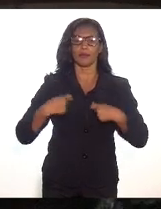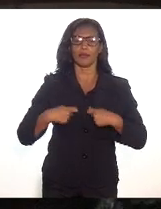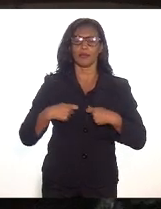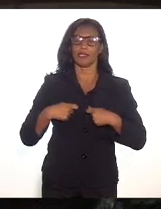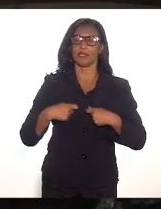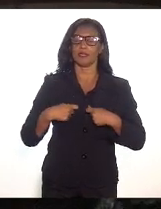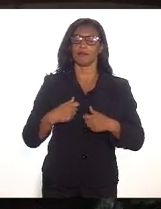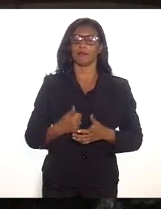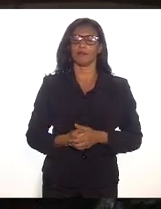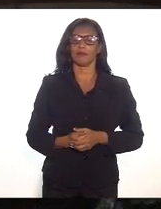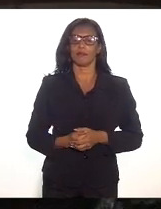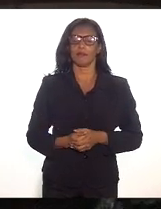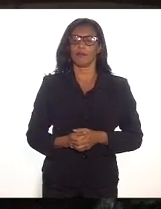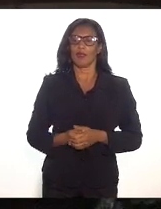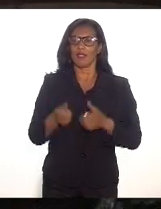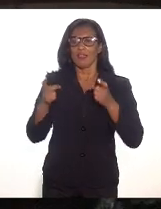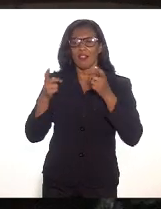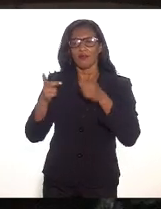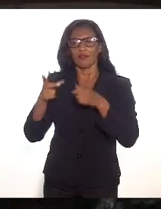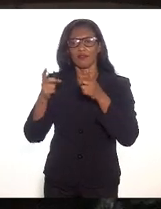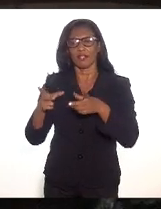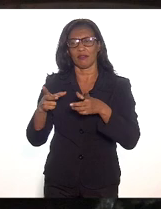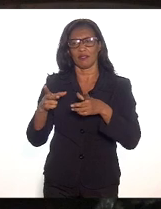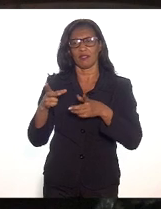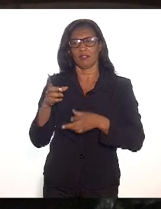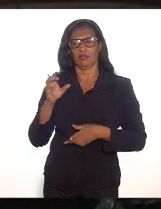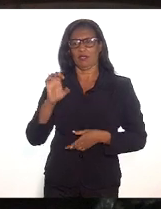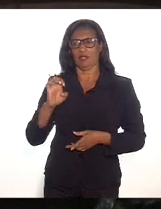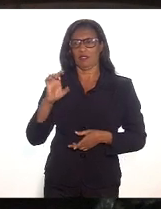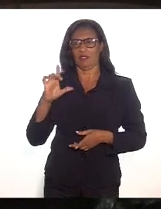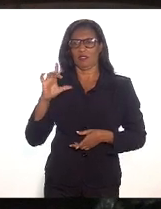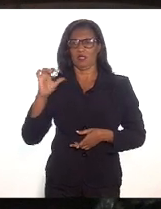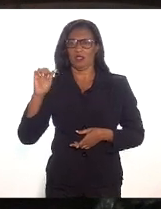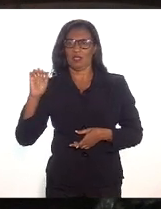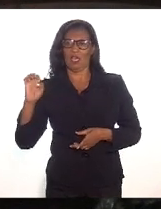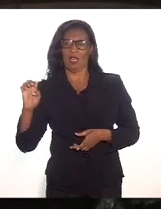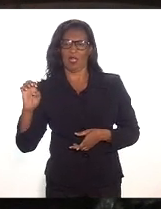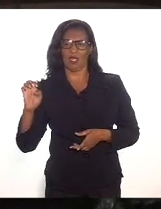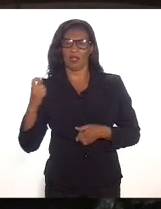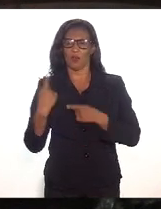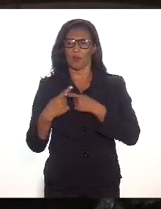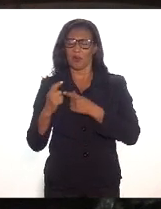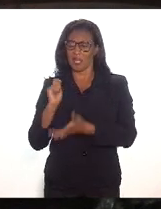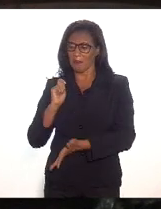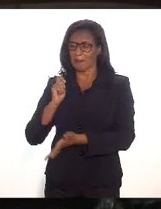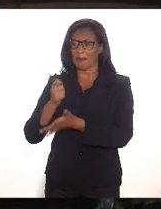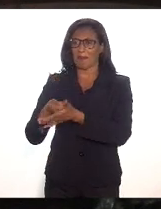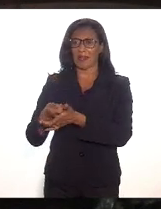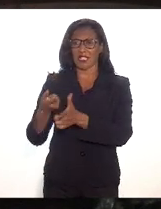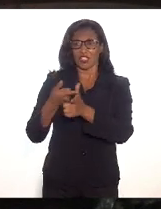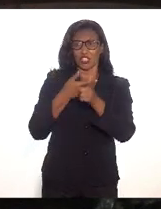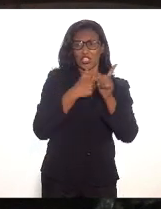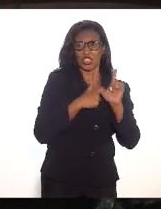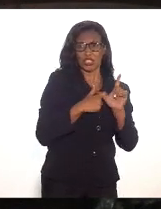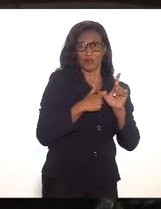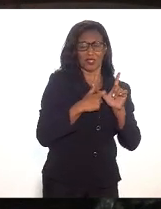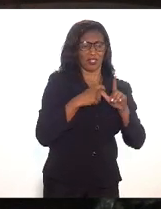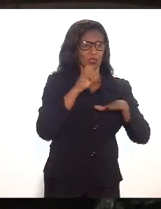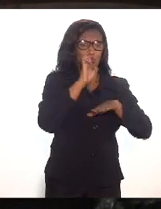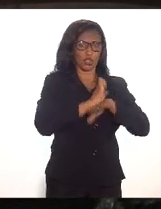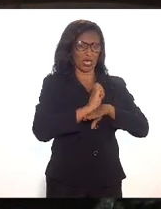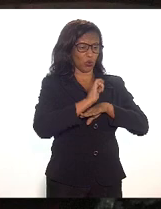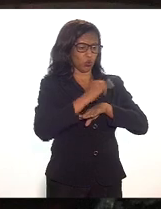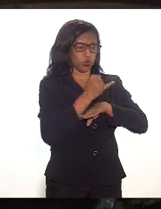defendem necessária privatização da SEDAI, sob o argumento do pagamento da dívida e dos seus